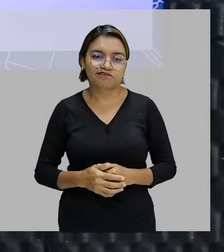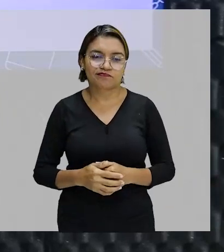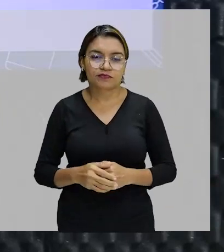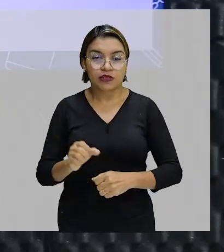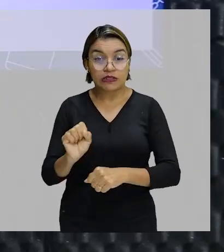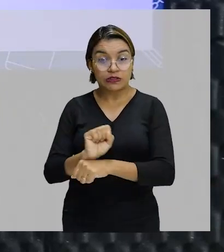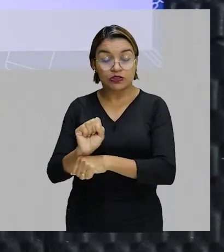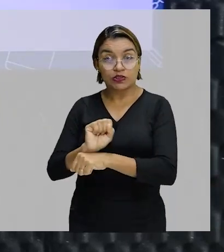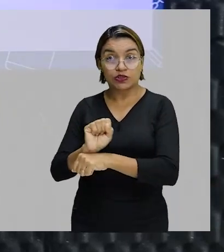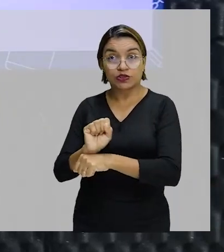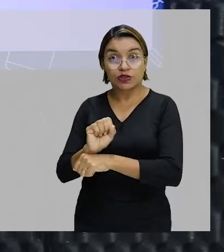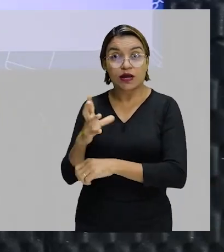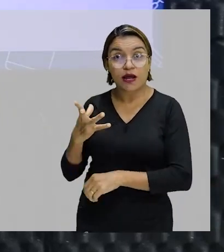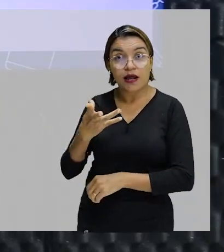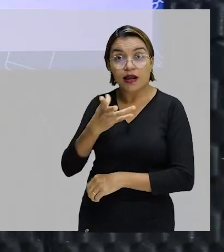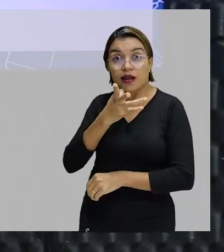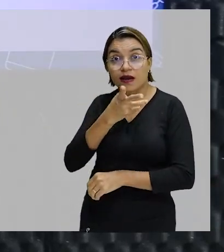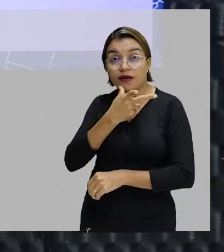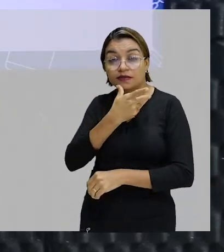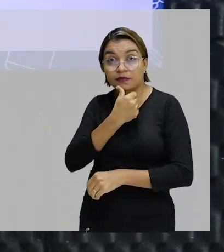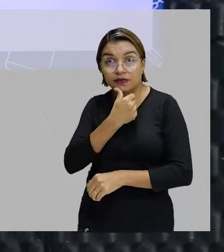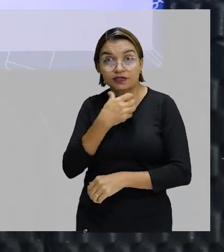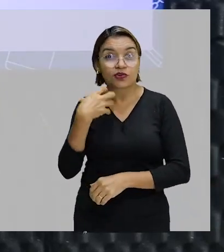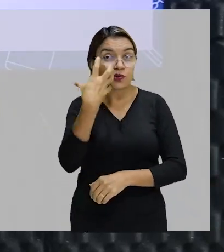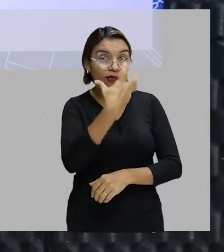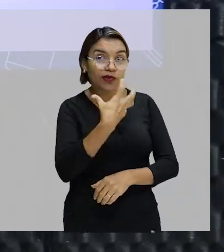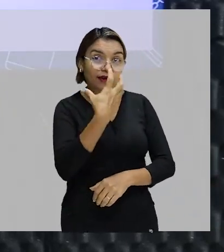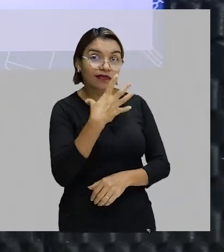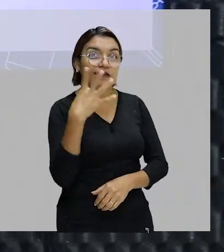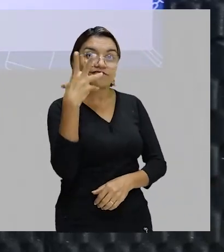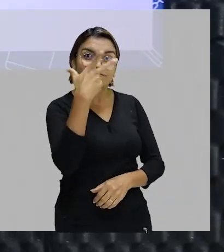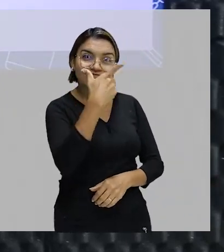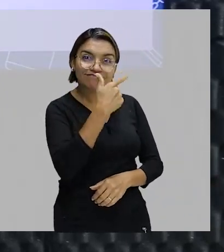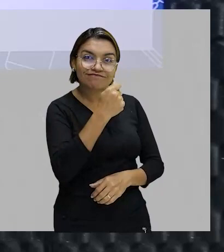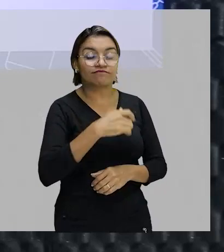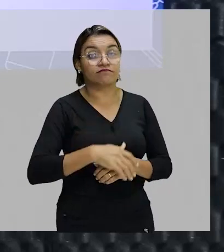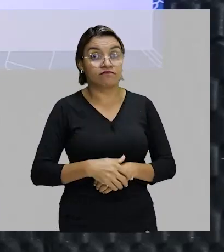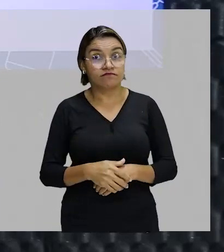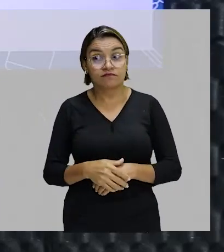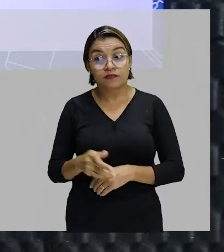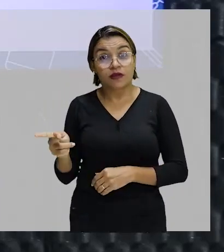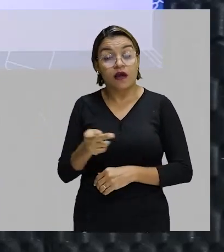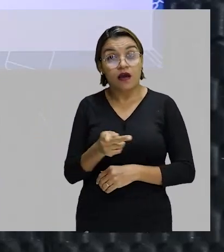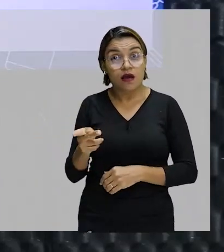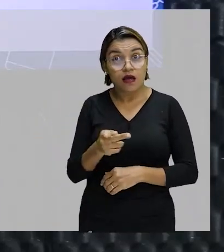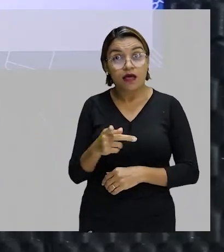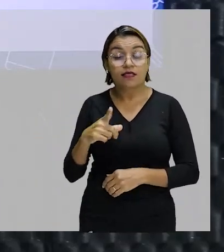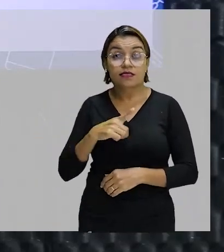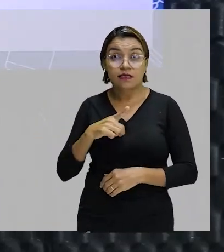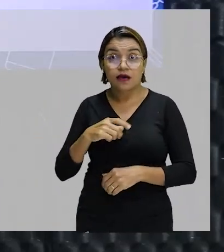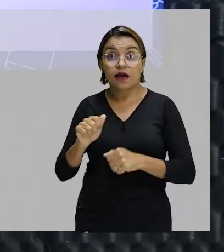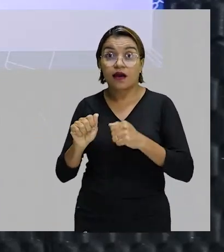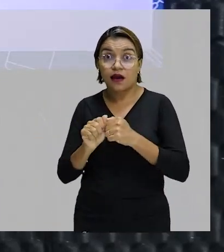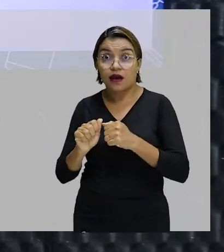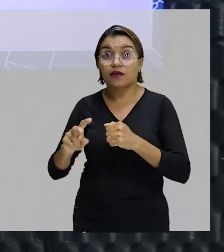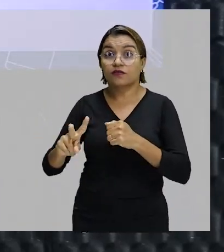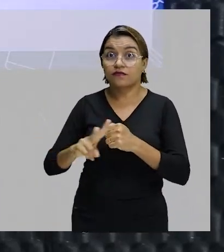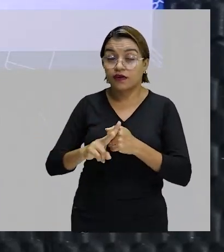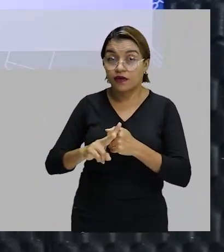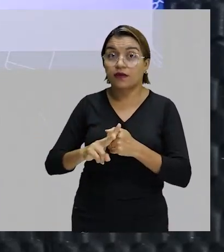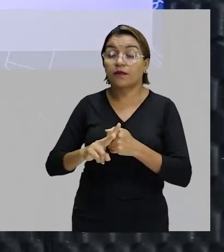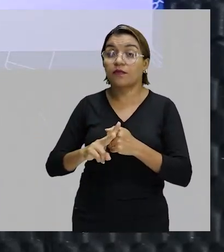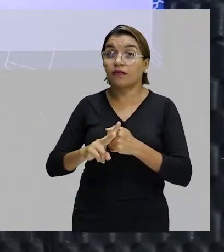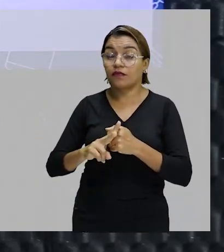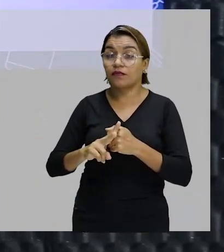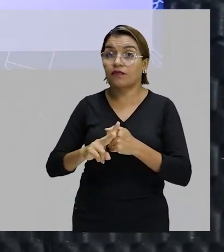dirigir lentamente e o cantar lindamente, ok? Nesses casos, eu tenho o advérbio na sua função